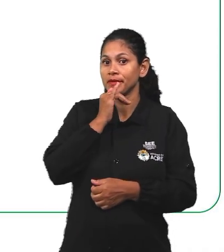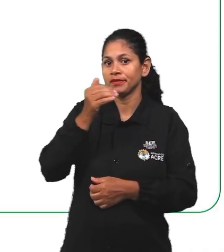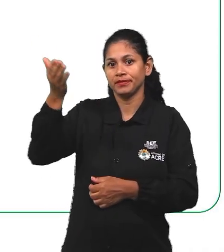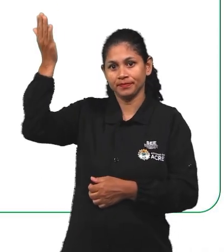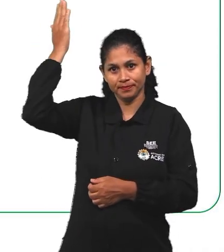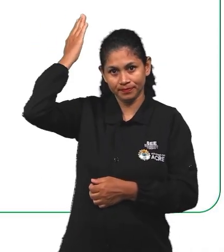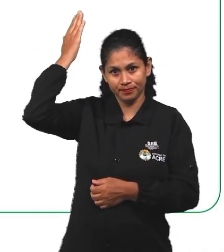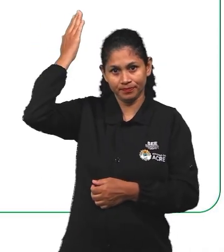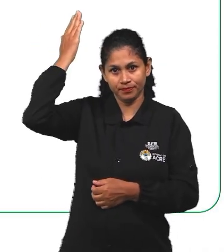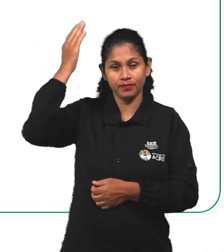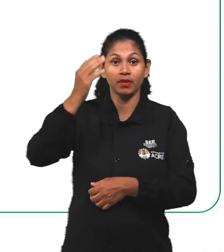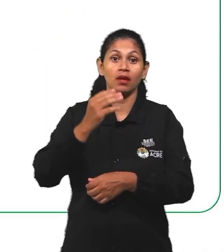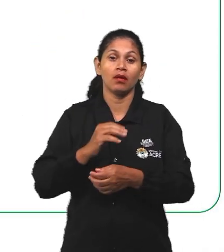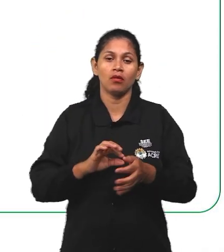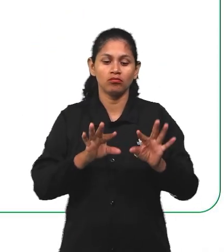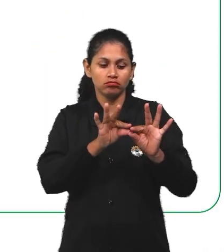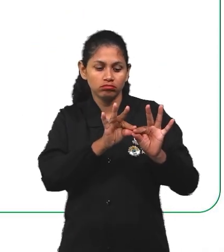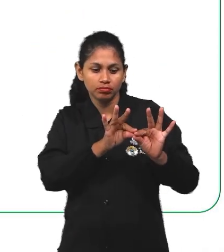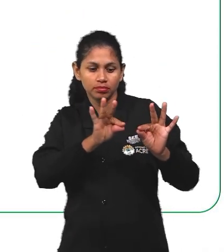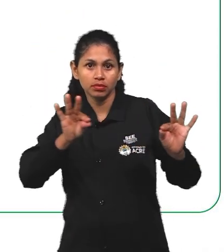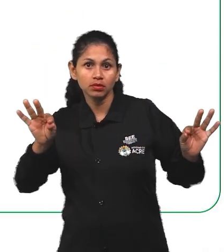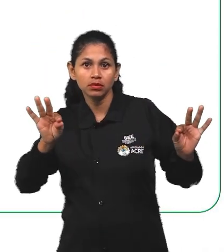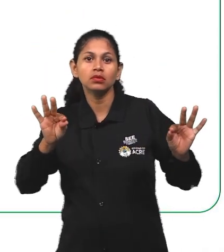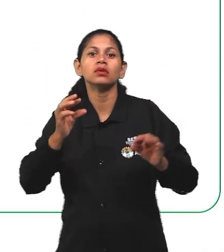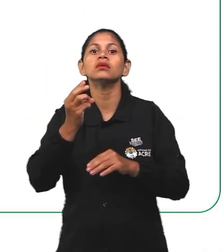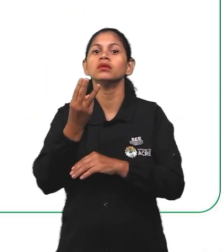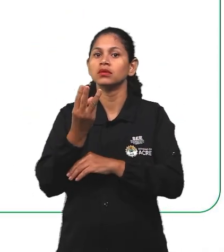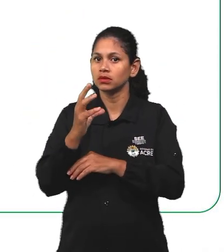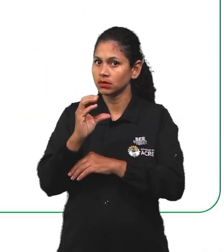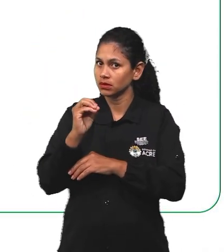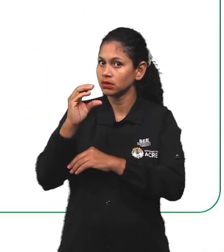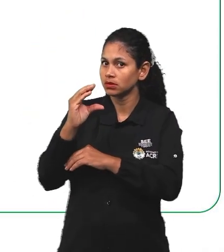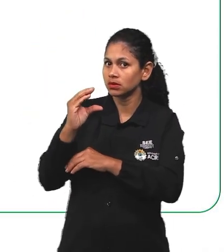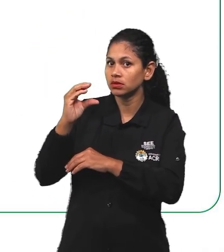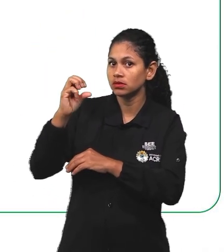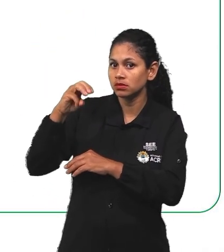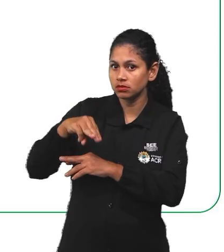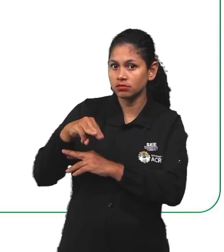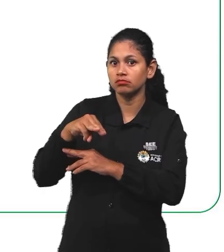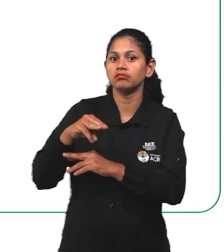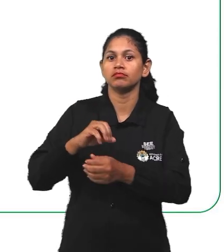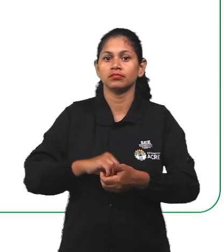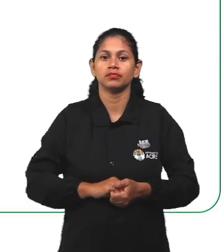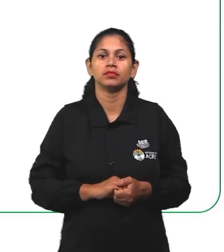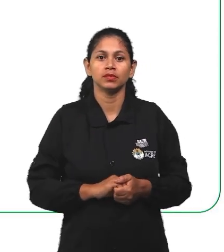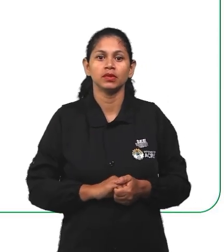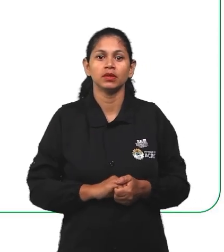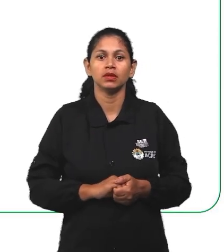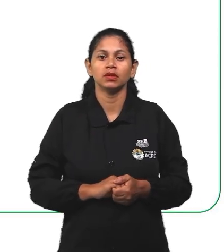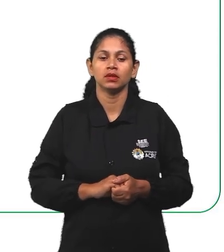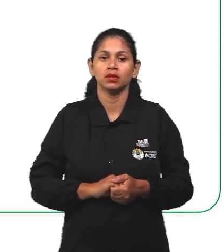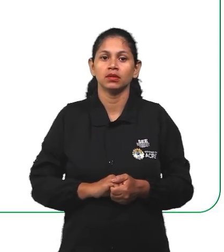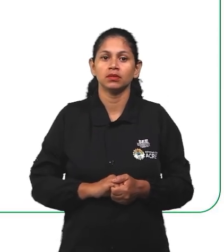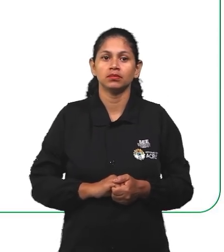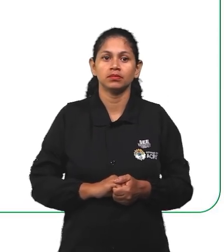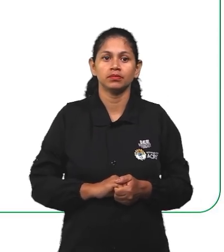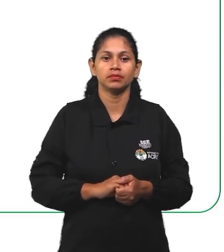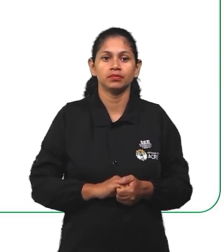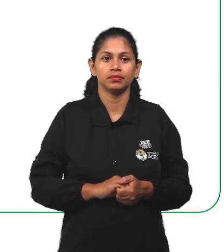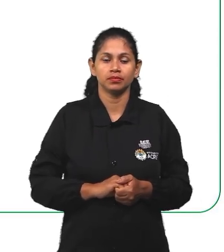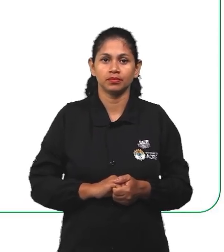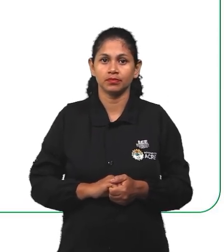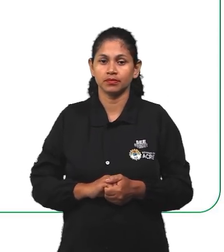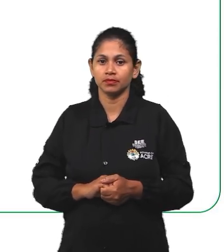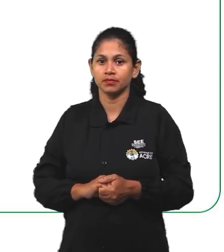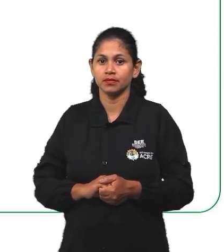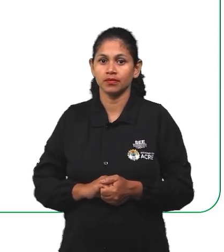30 centímetros. O comprimento é a grandeza, 30 o número e centímetro é